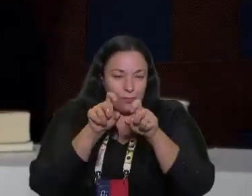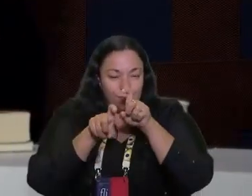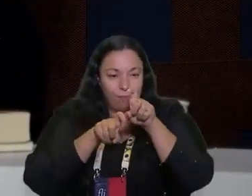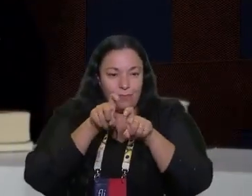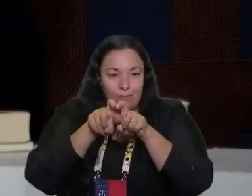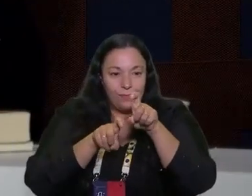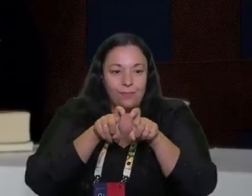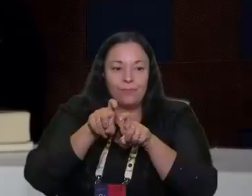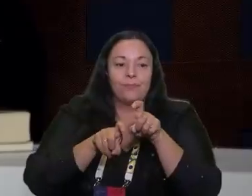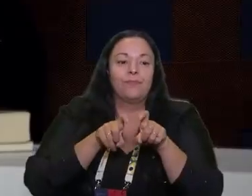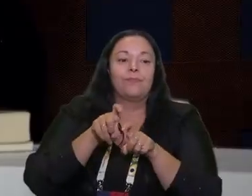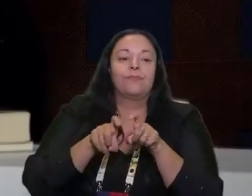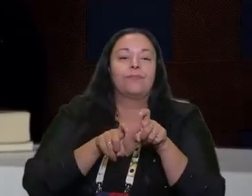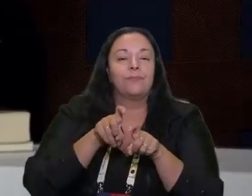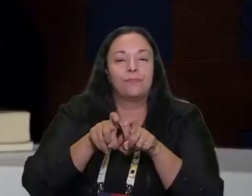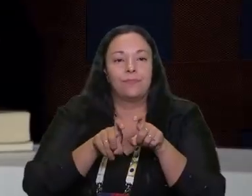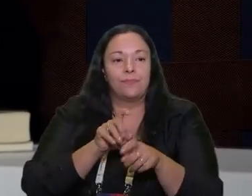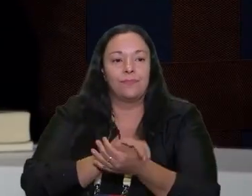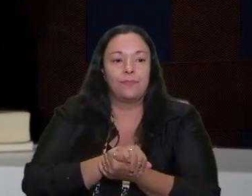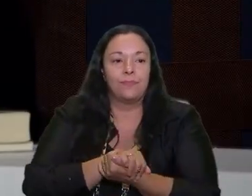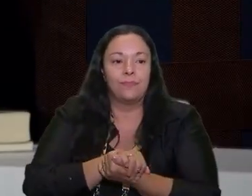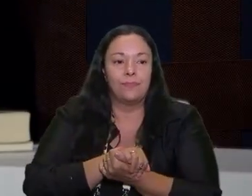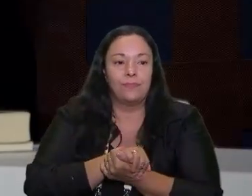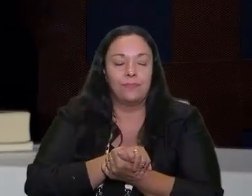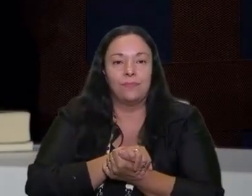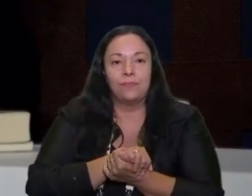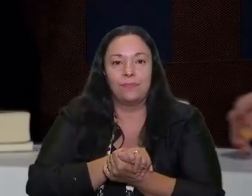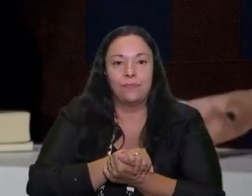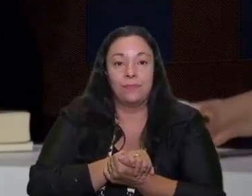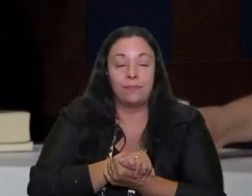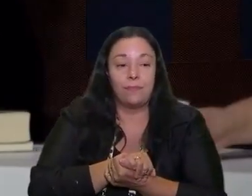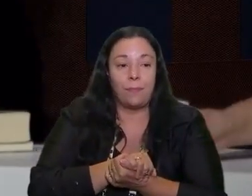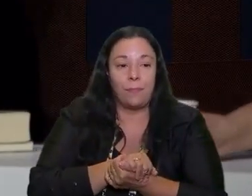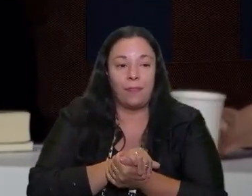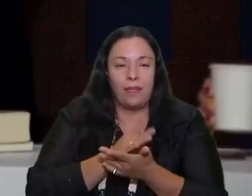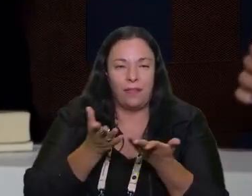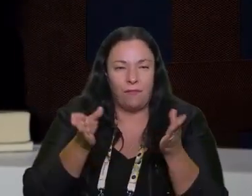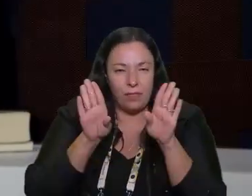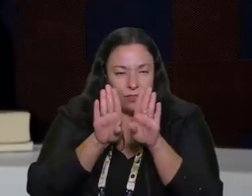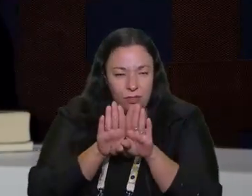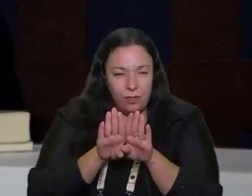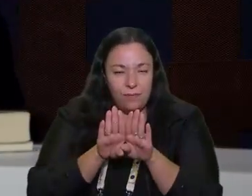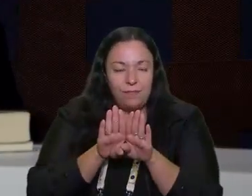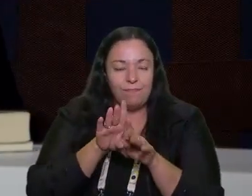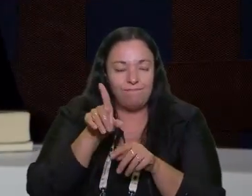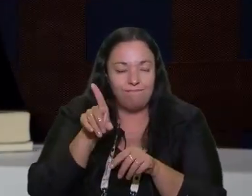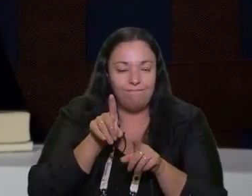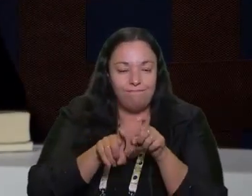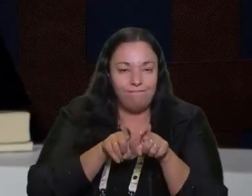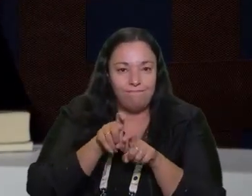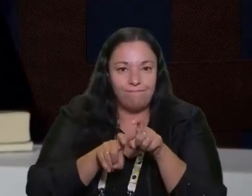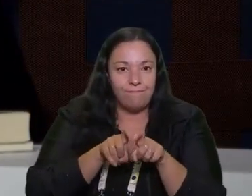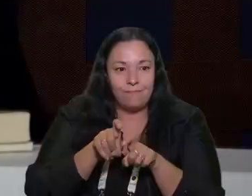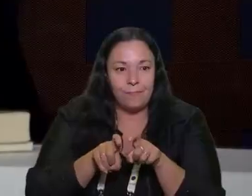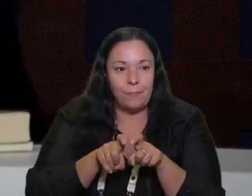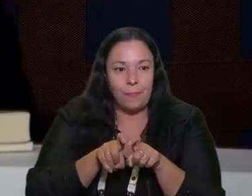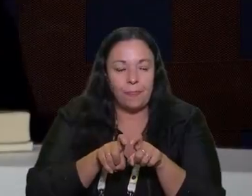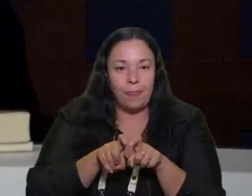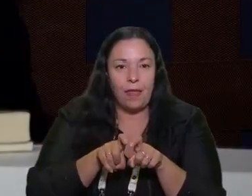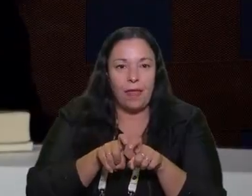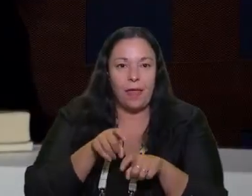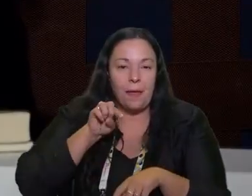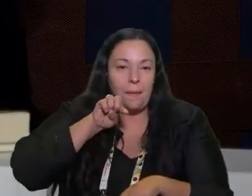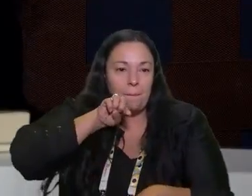é muito claustrofóbico ao mesmo tempo. E você está fechado ali, parece que você tem milhares